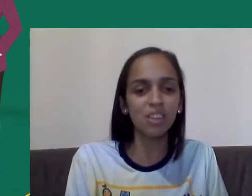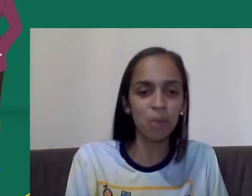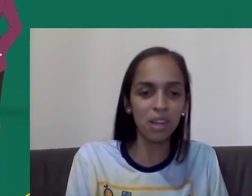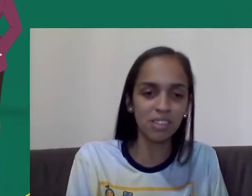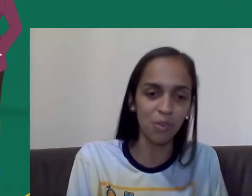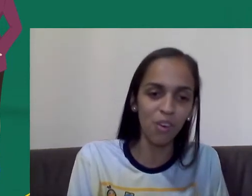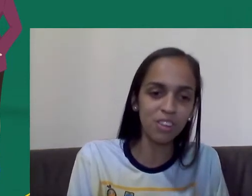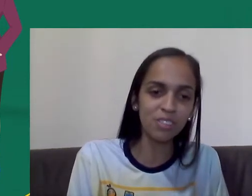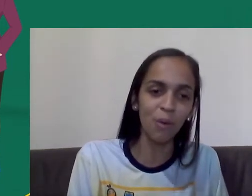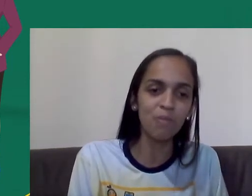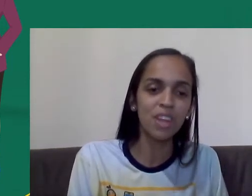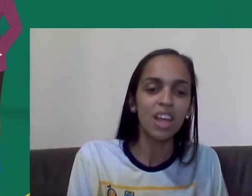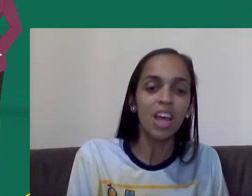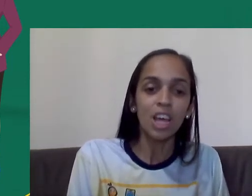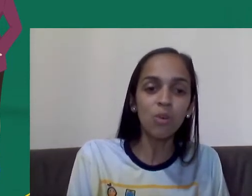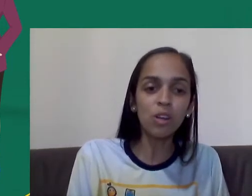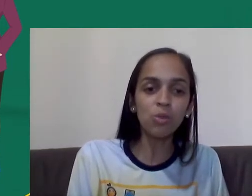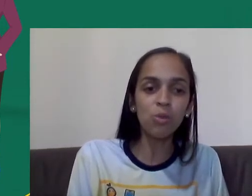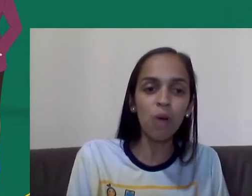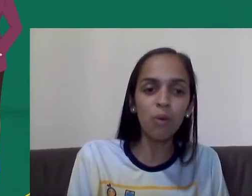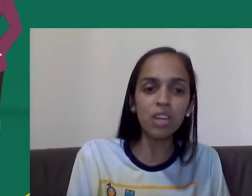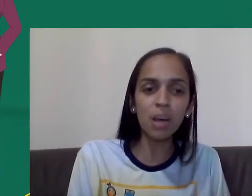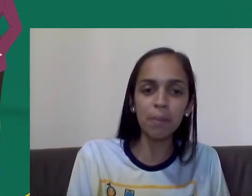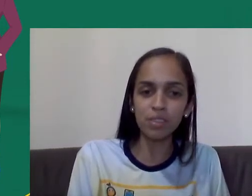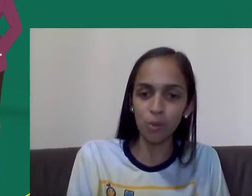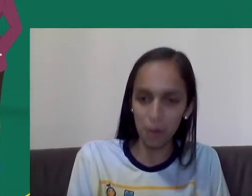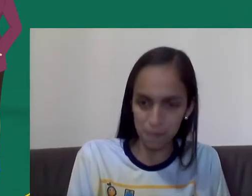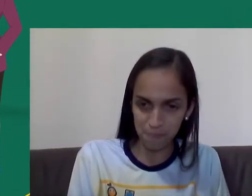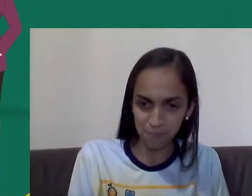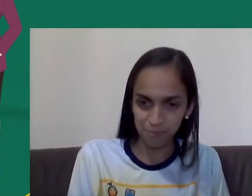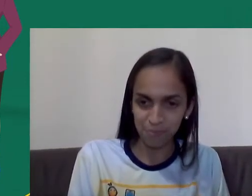riqueza no Brasil. Olha só. Enquanto